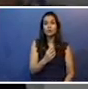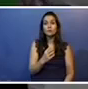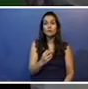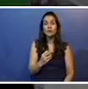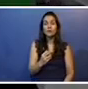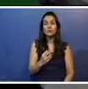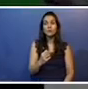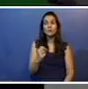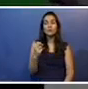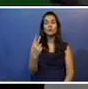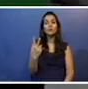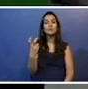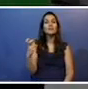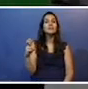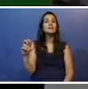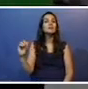50,